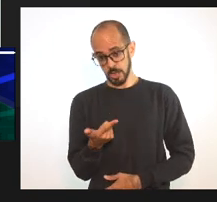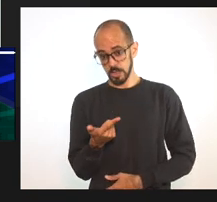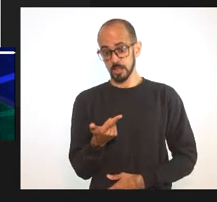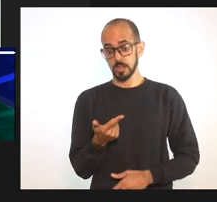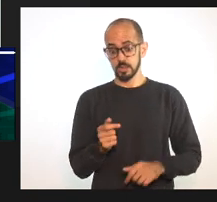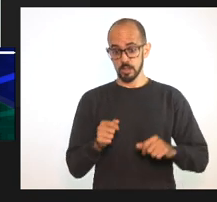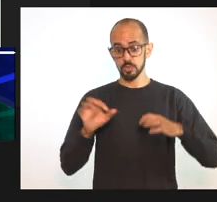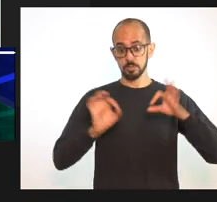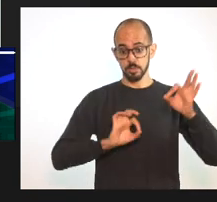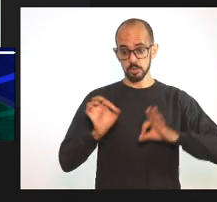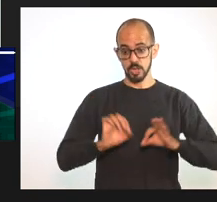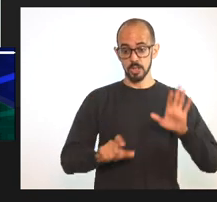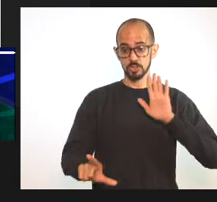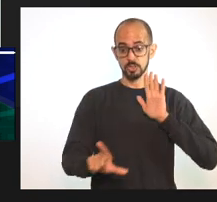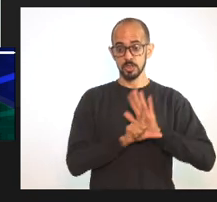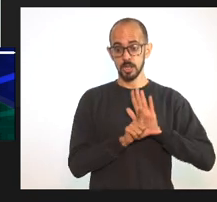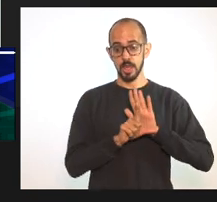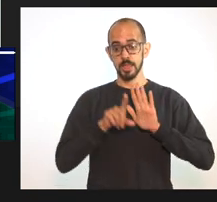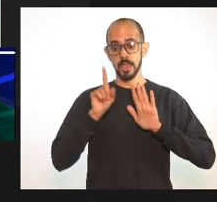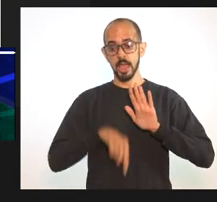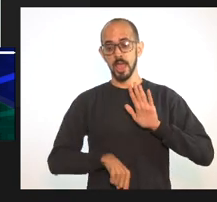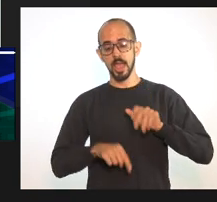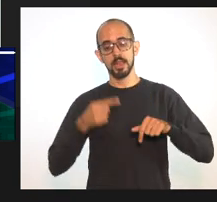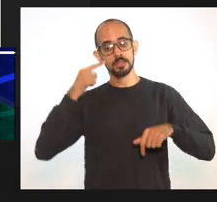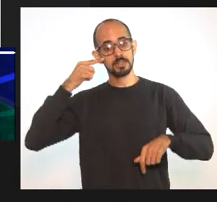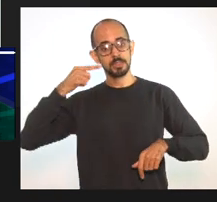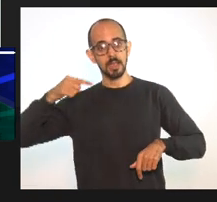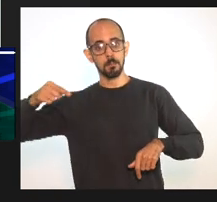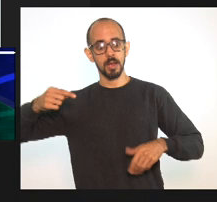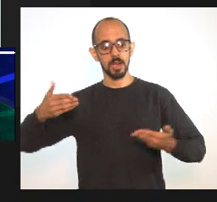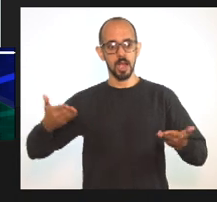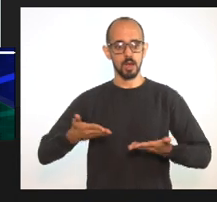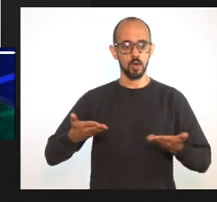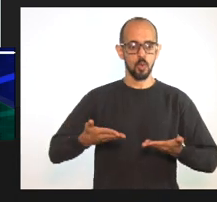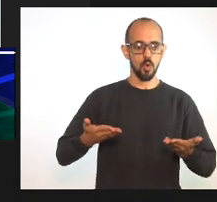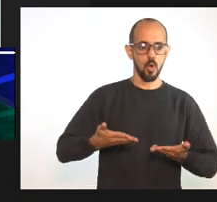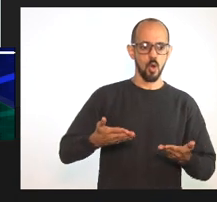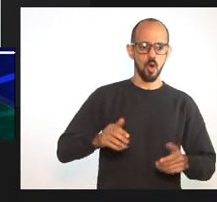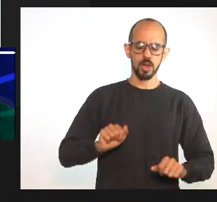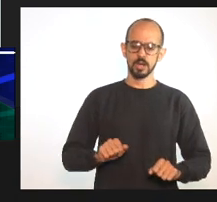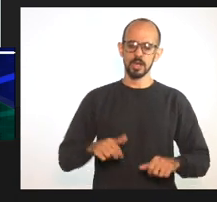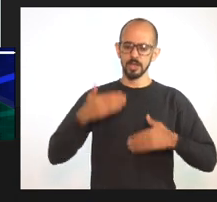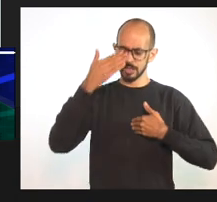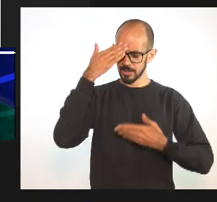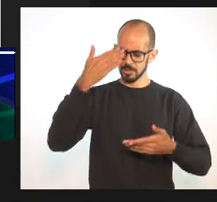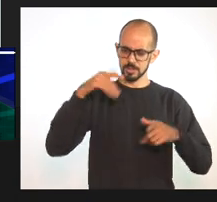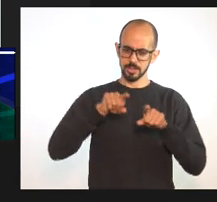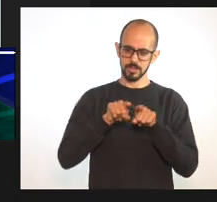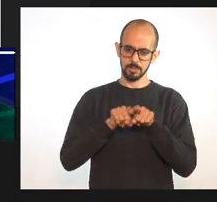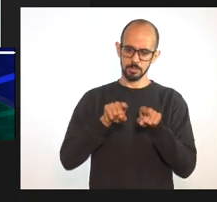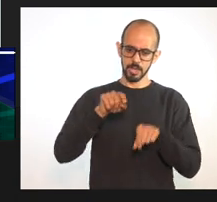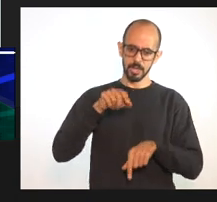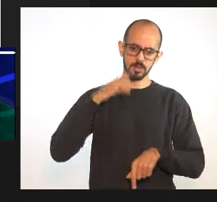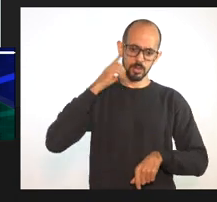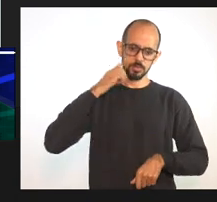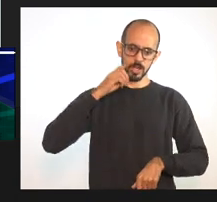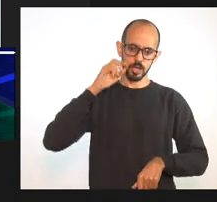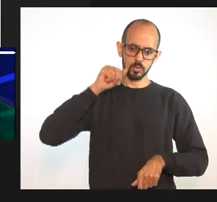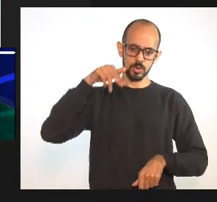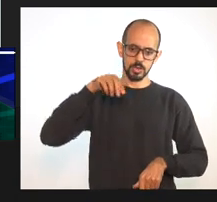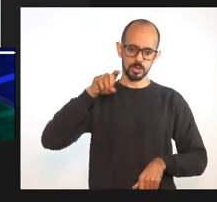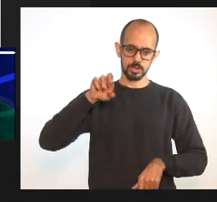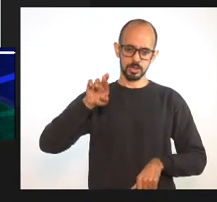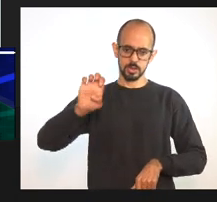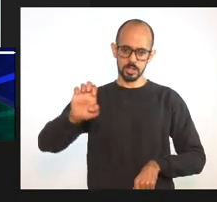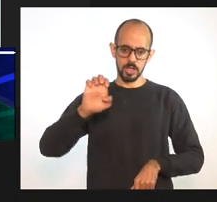esse projeto de lei vem nessa semana, né, e agradecendo aí ao nosso presidente André Siciliano por colocar e dar prioridade a vários